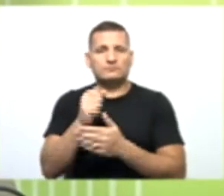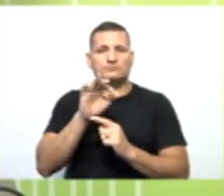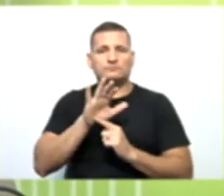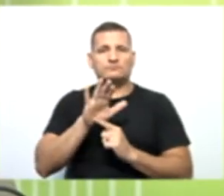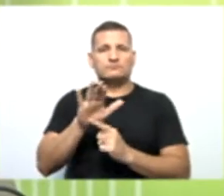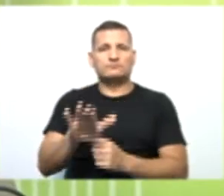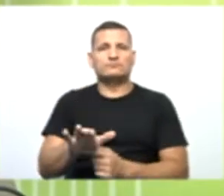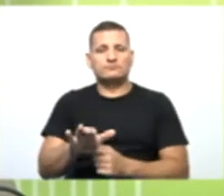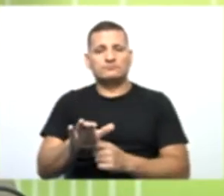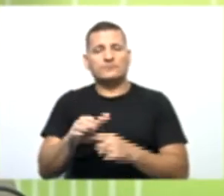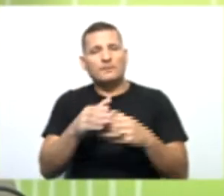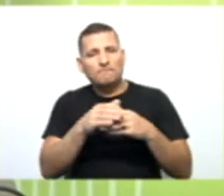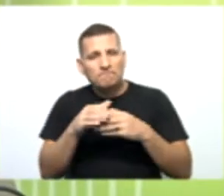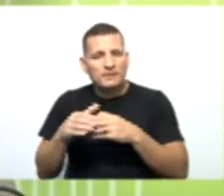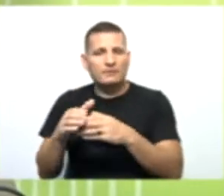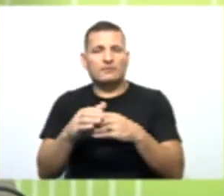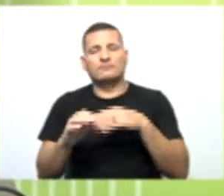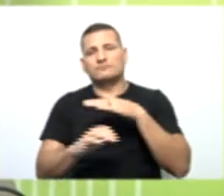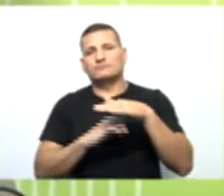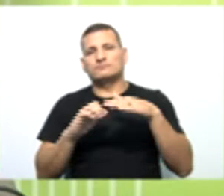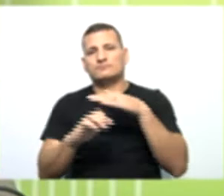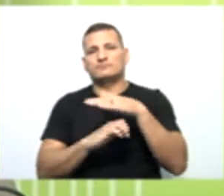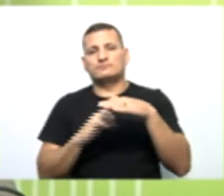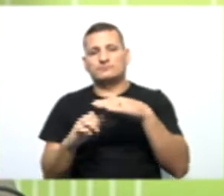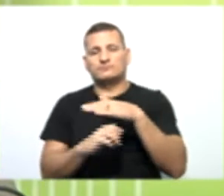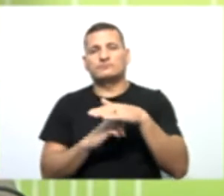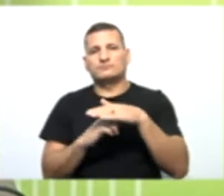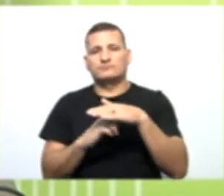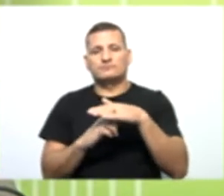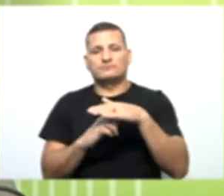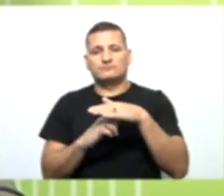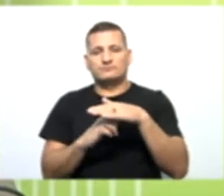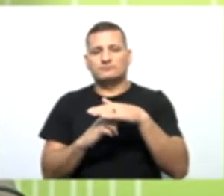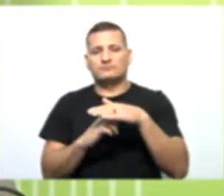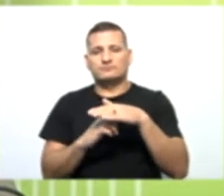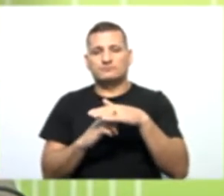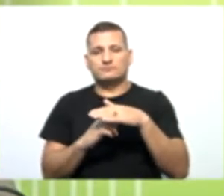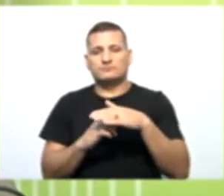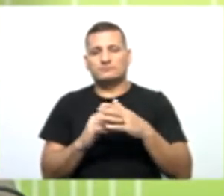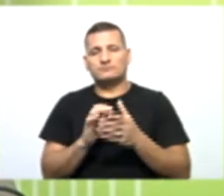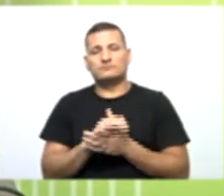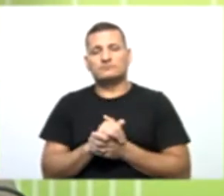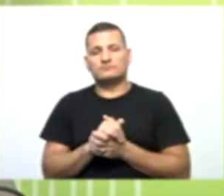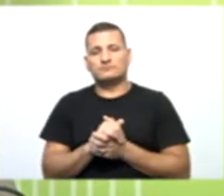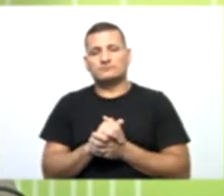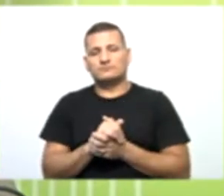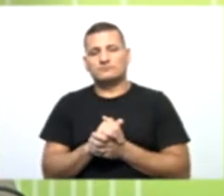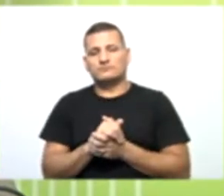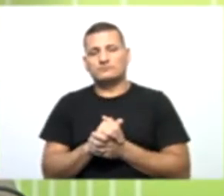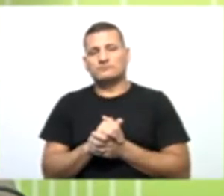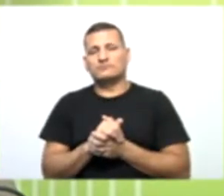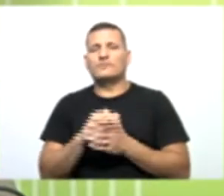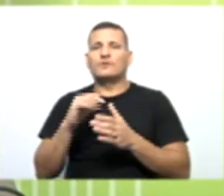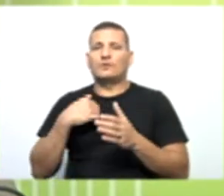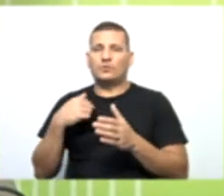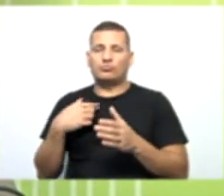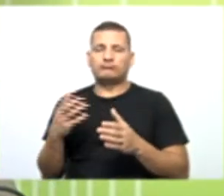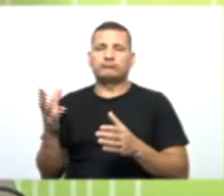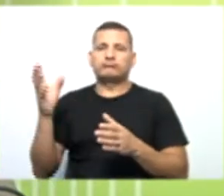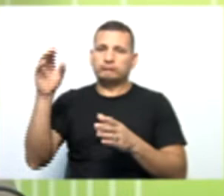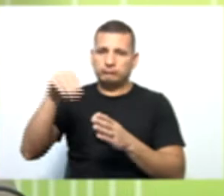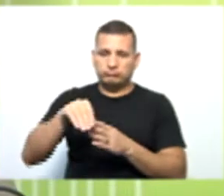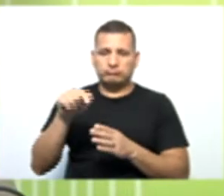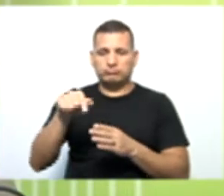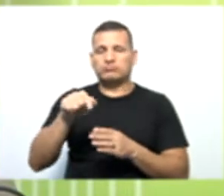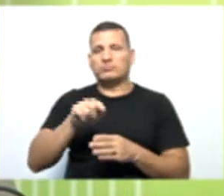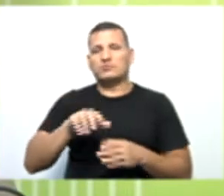ajudar pequenos e médios negócios. E aí eu coloco junto nessa região